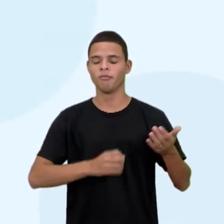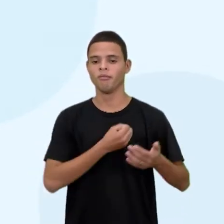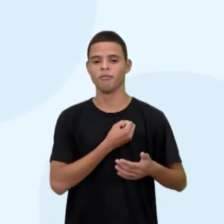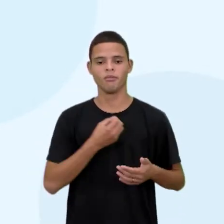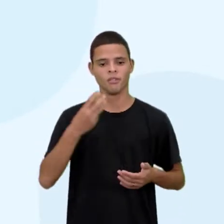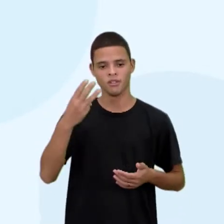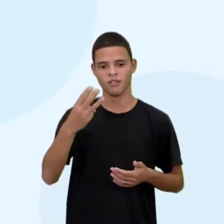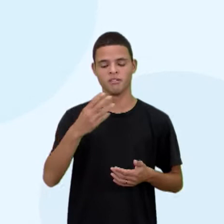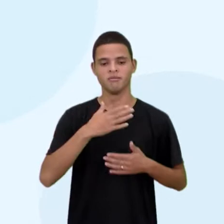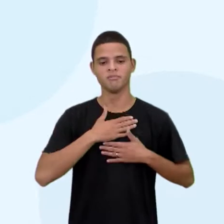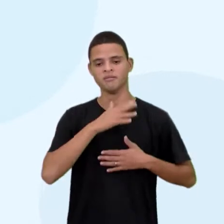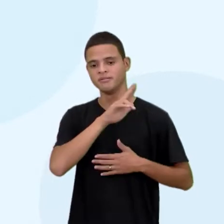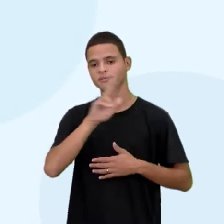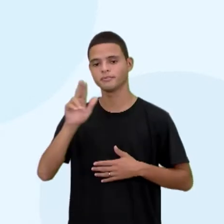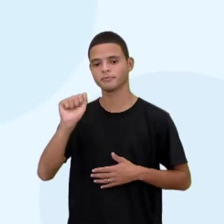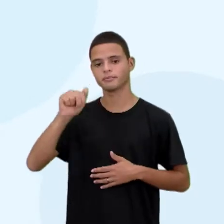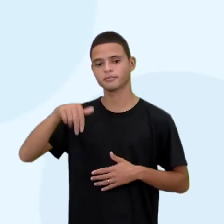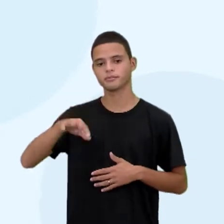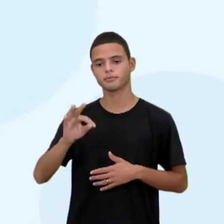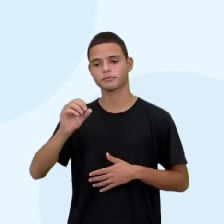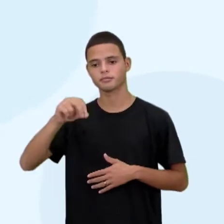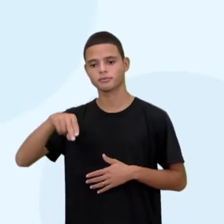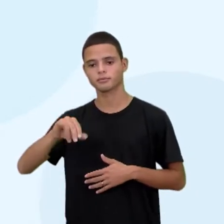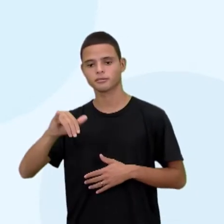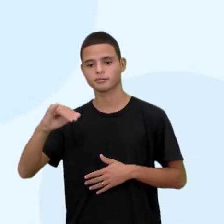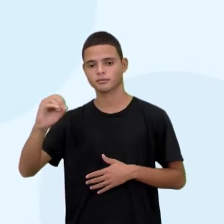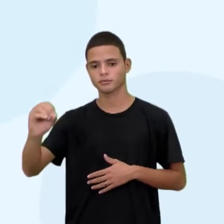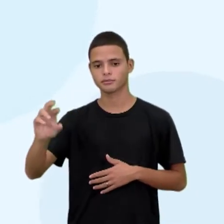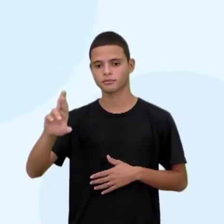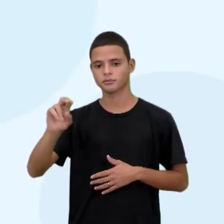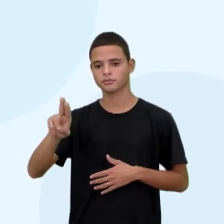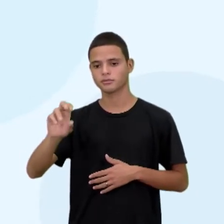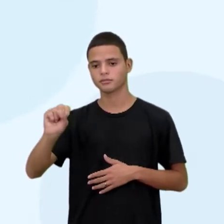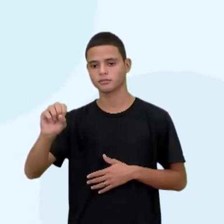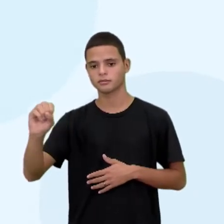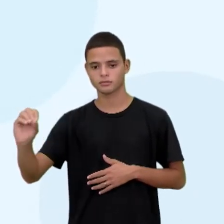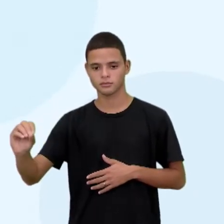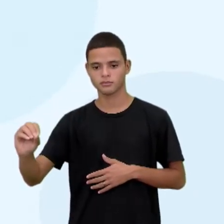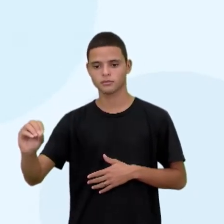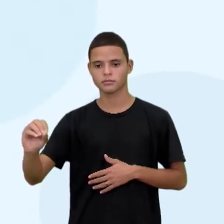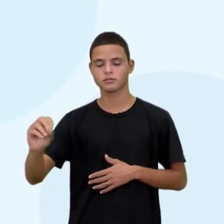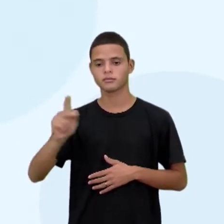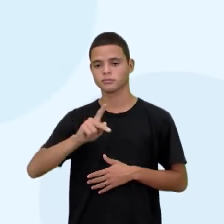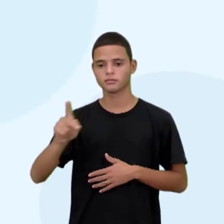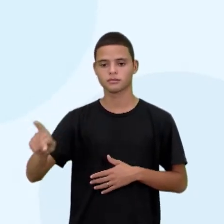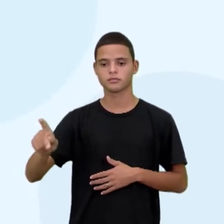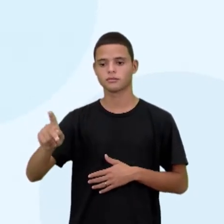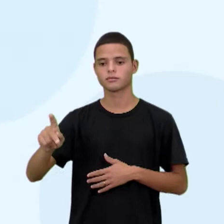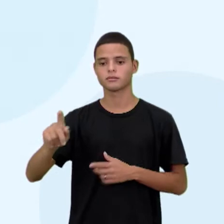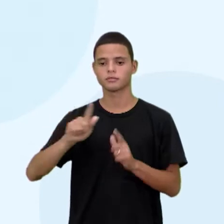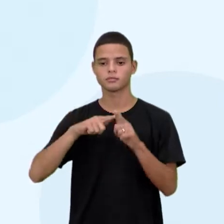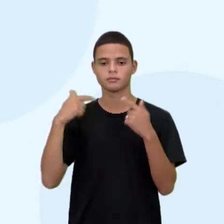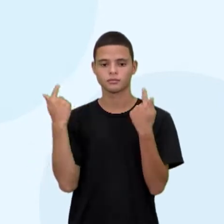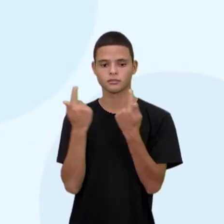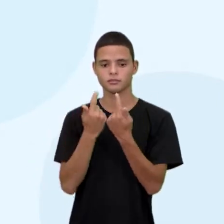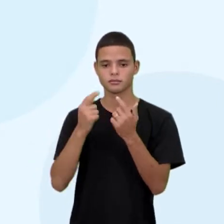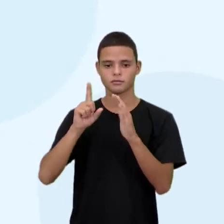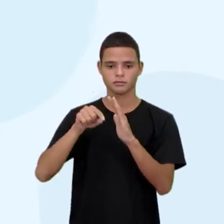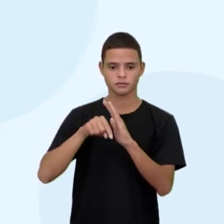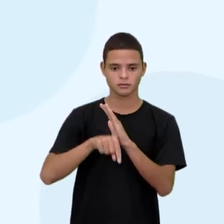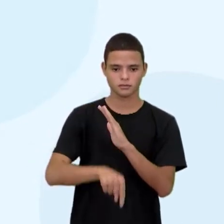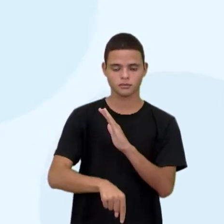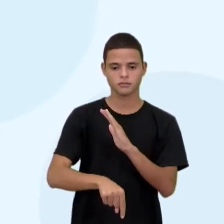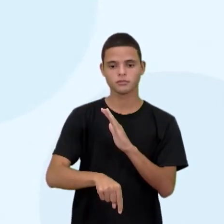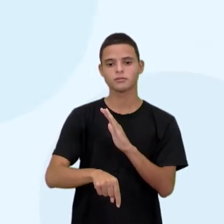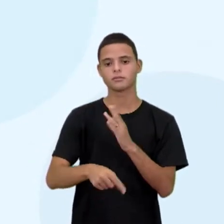nome é Antônio Russo Júnior, sou professor de Geografia do Centro de Mídias. O aprofundamento que nós estamos aí